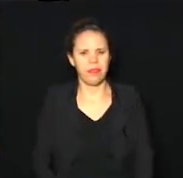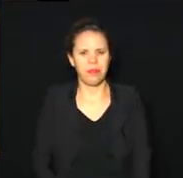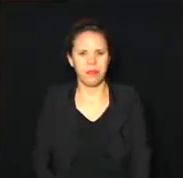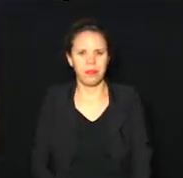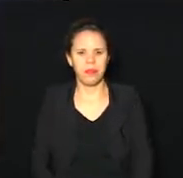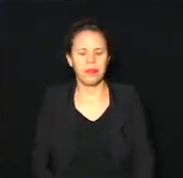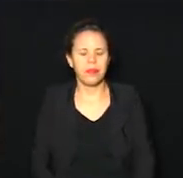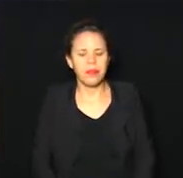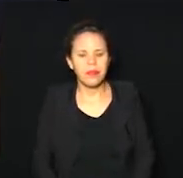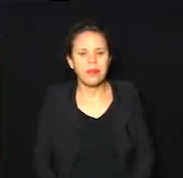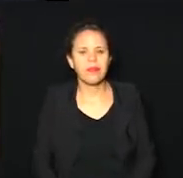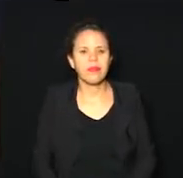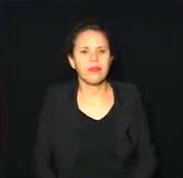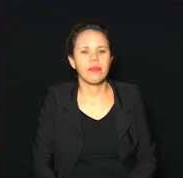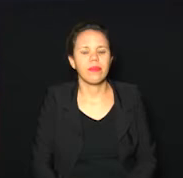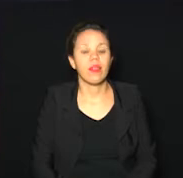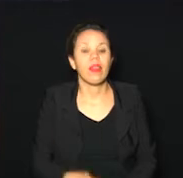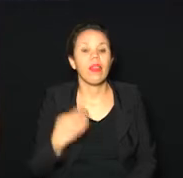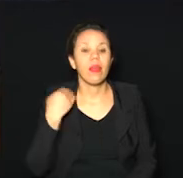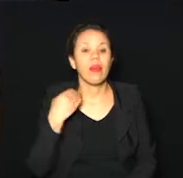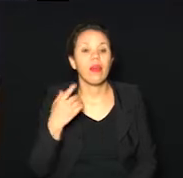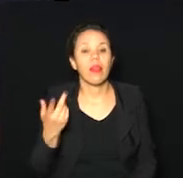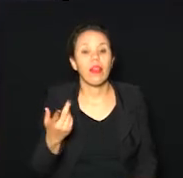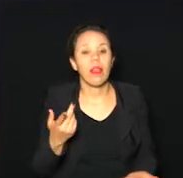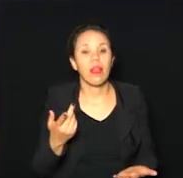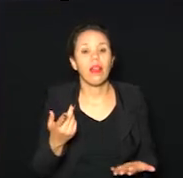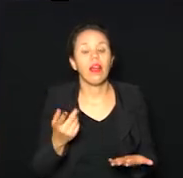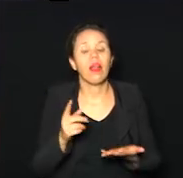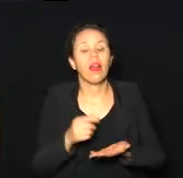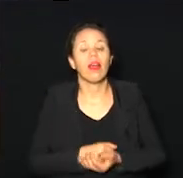Falei, não, gente, mas eu acho que alguma, de certa forma,